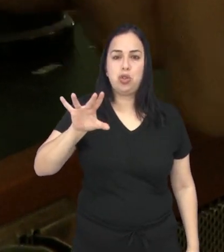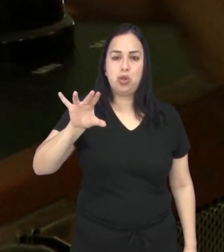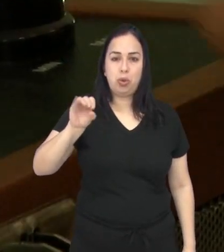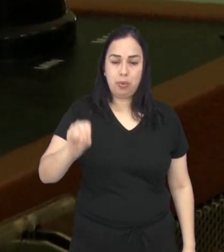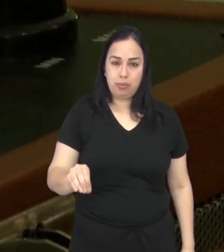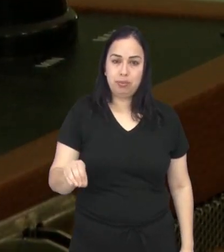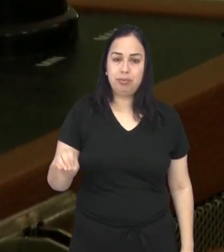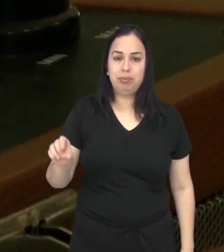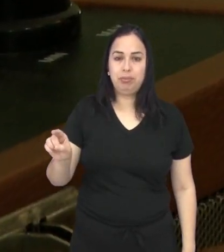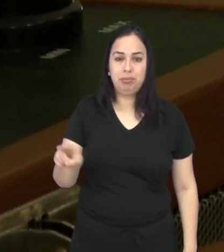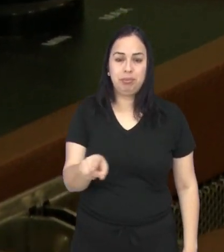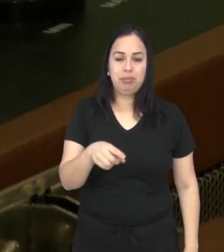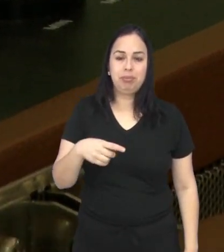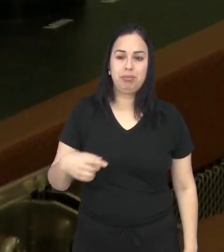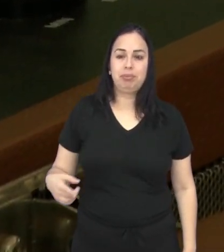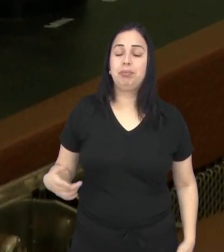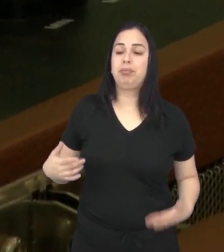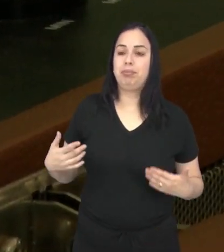Vaz.